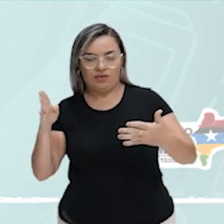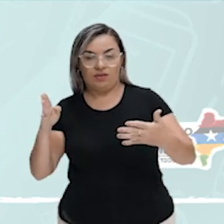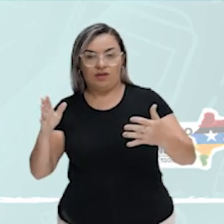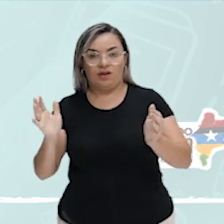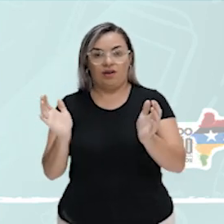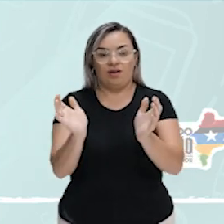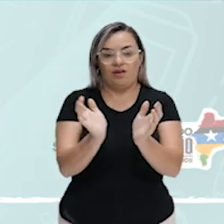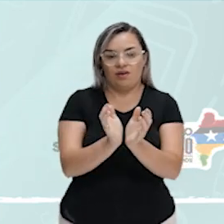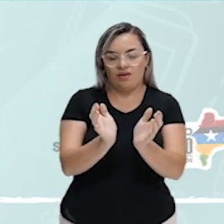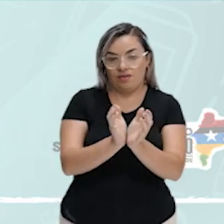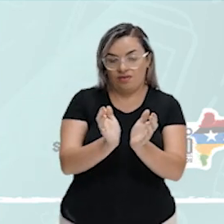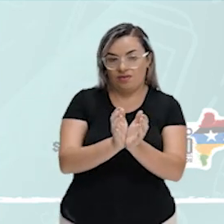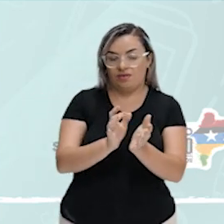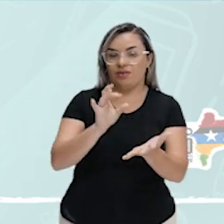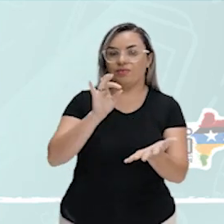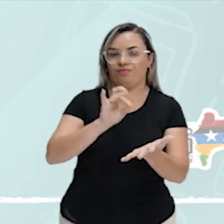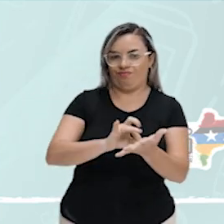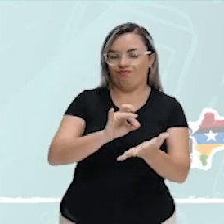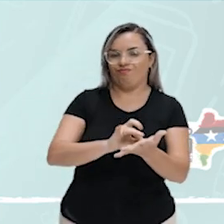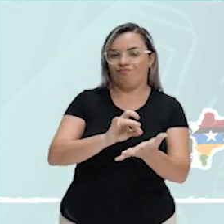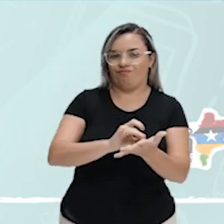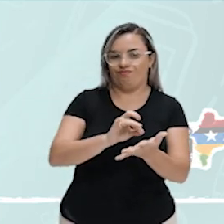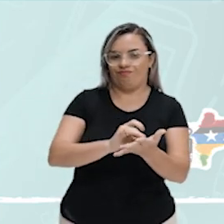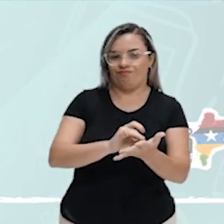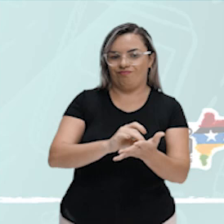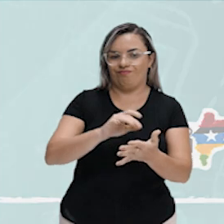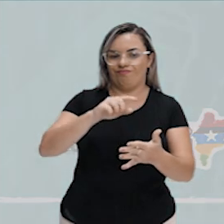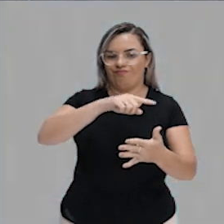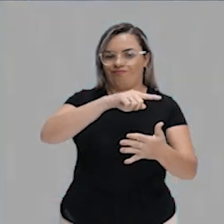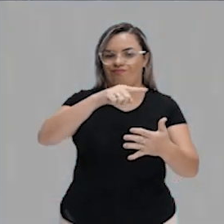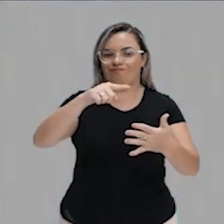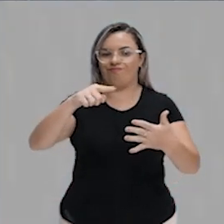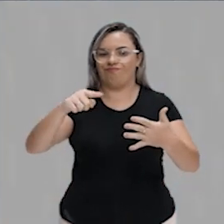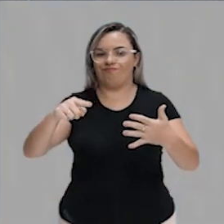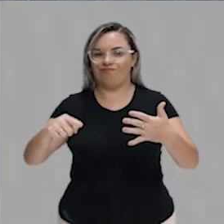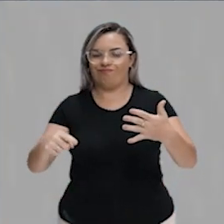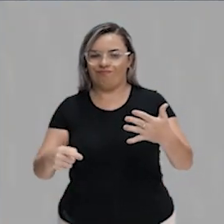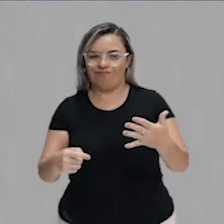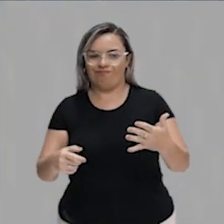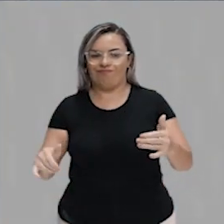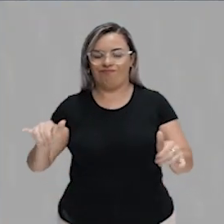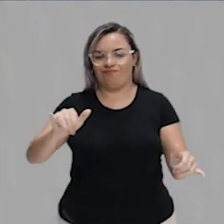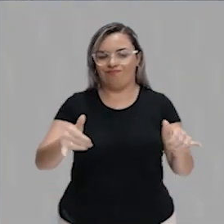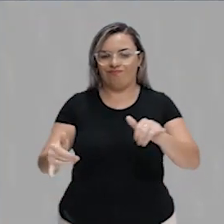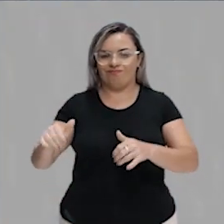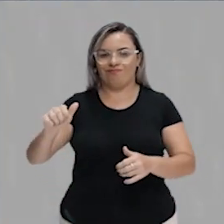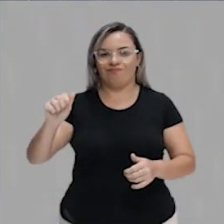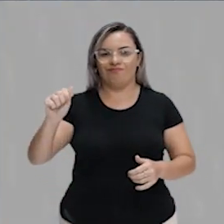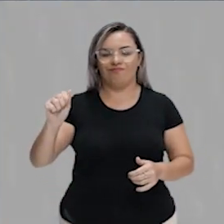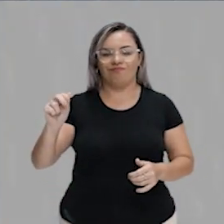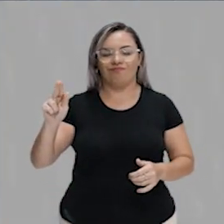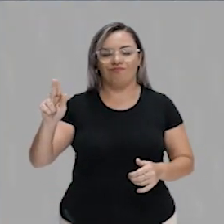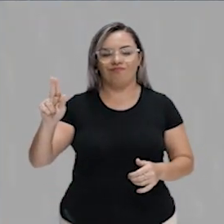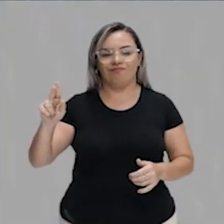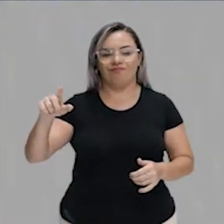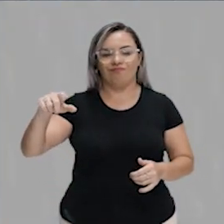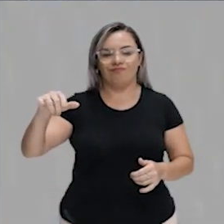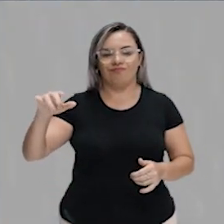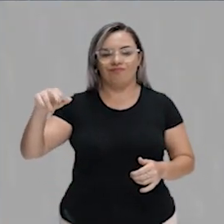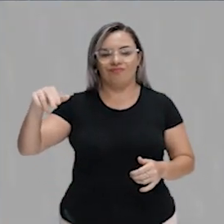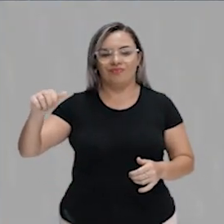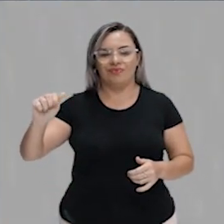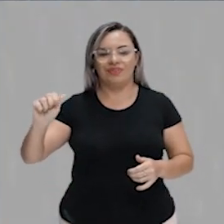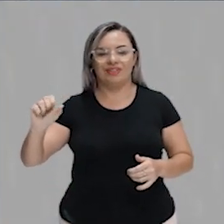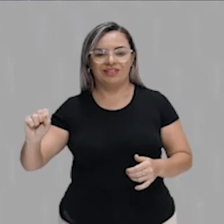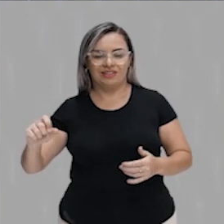na verdade, tipos de substâncias químicas. Aí nós temos auxinas,